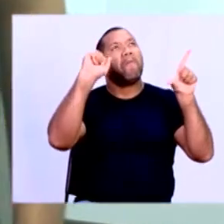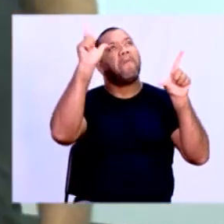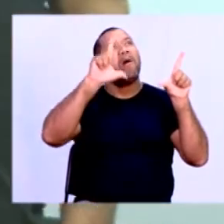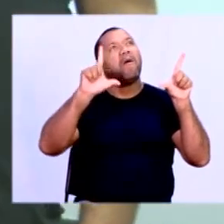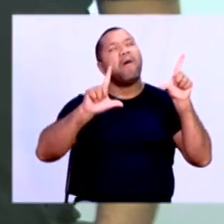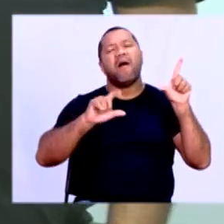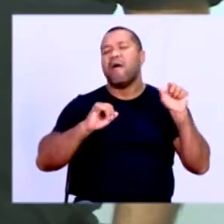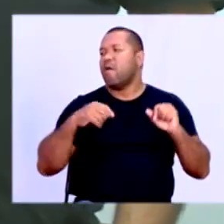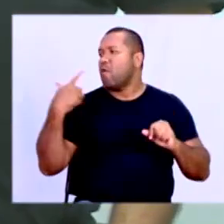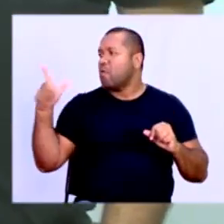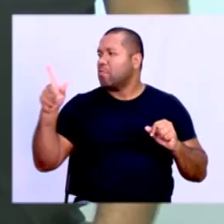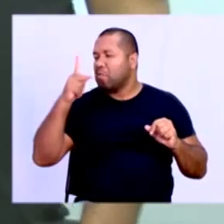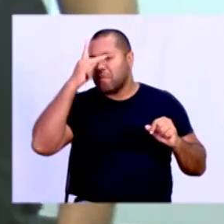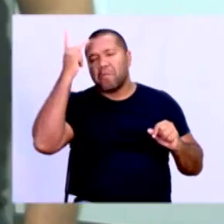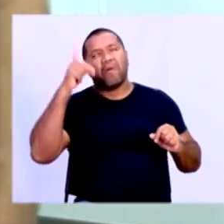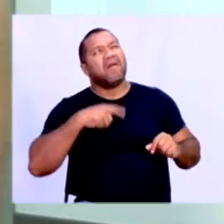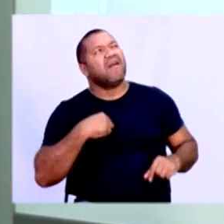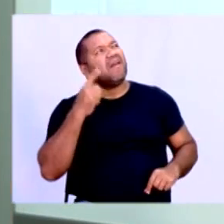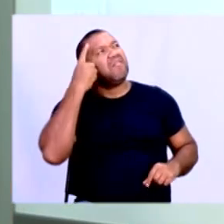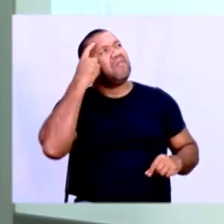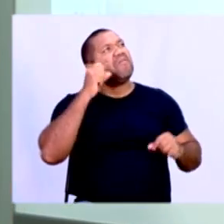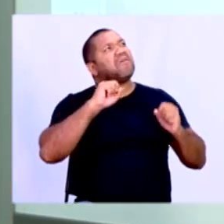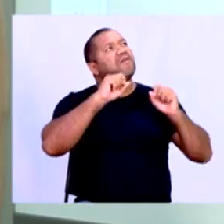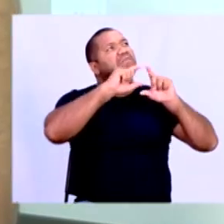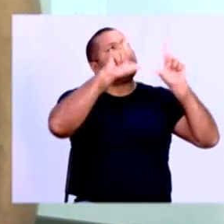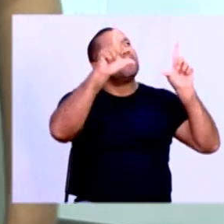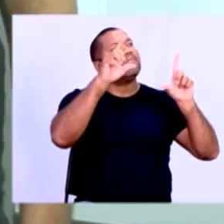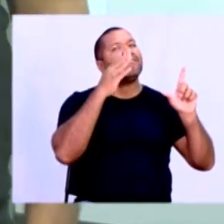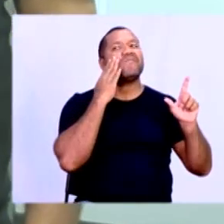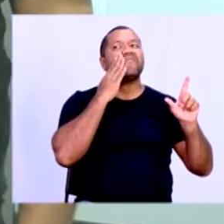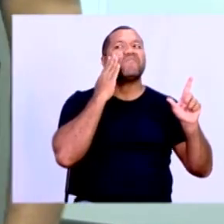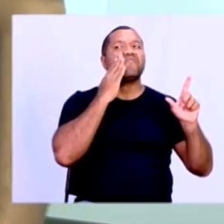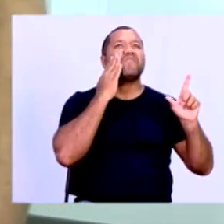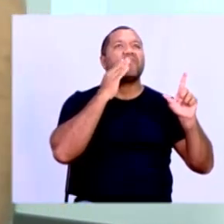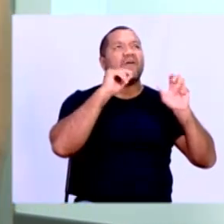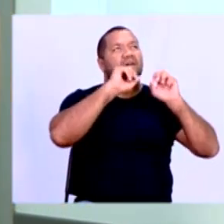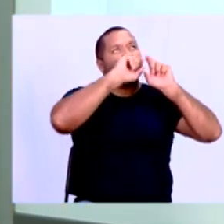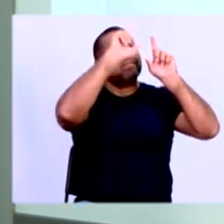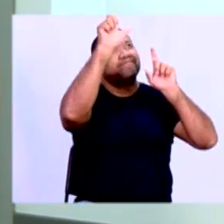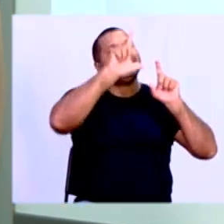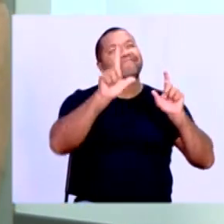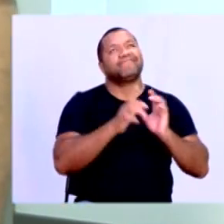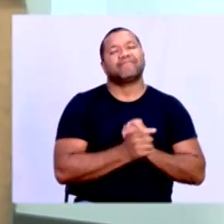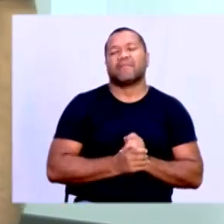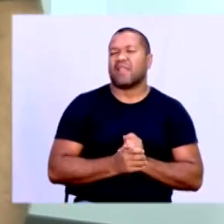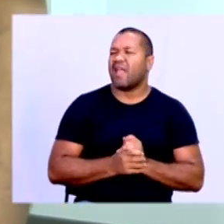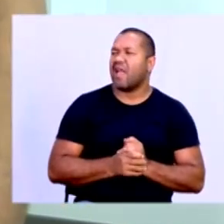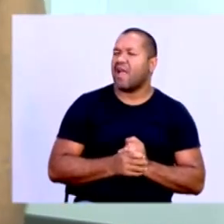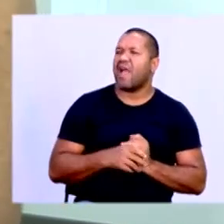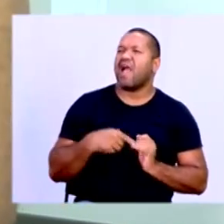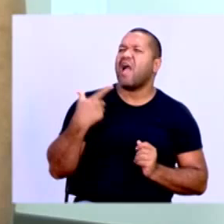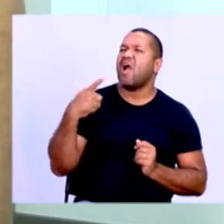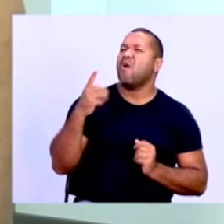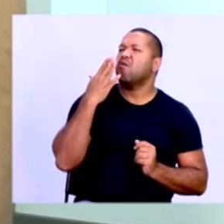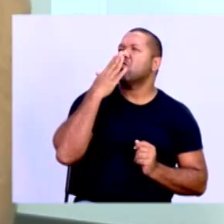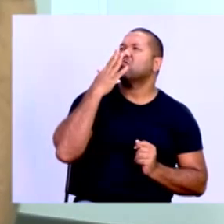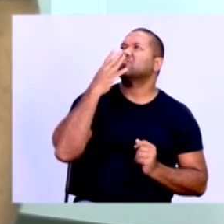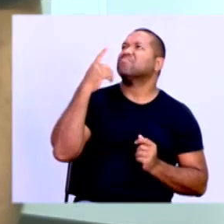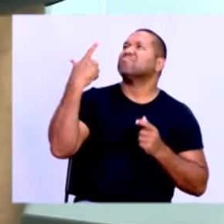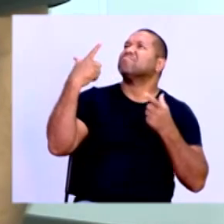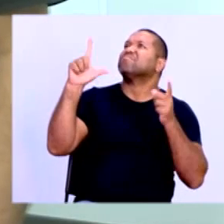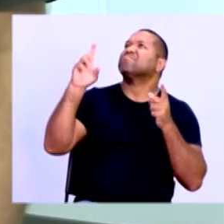outro, não, eu quero um tema rosa. Aí já coloco um tema rosa. Eu quero um tema que tenha...